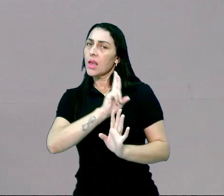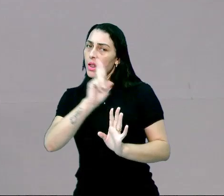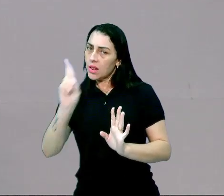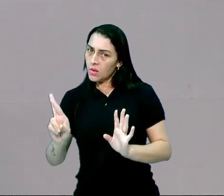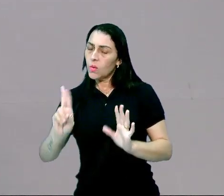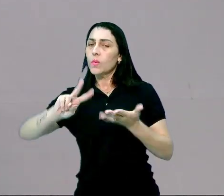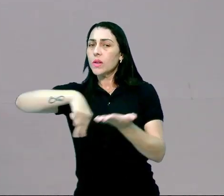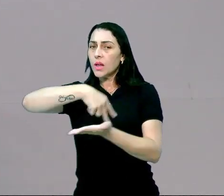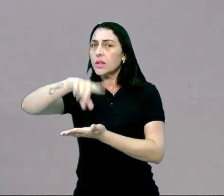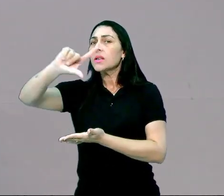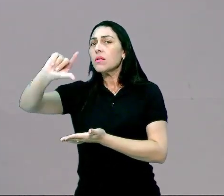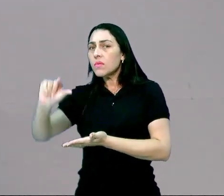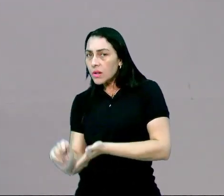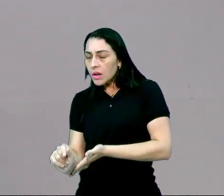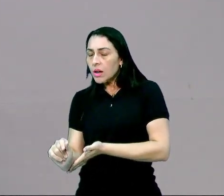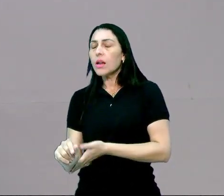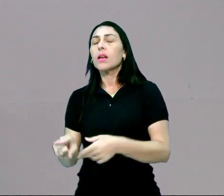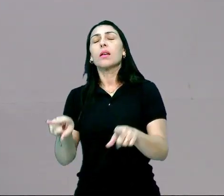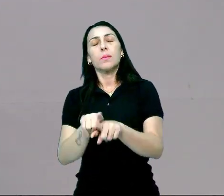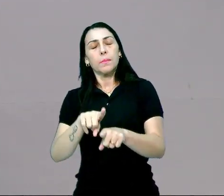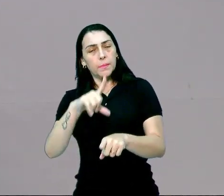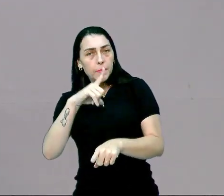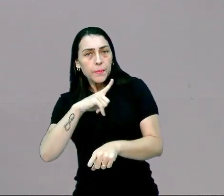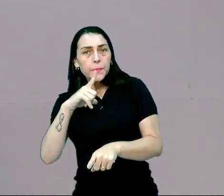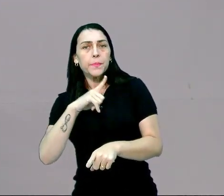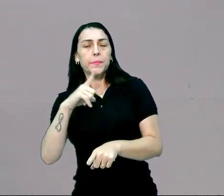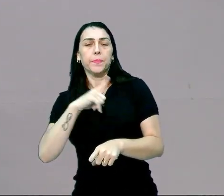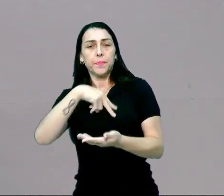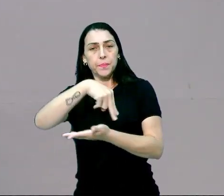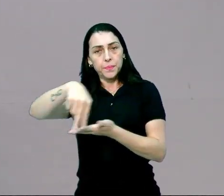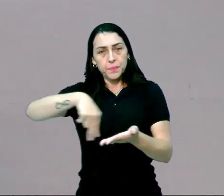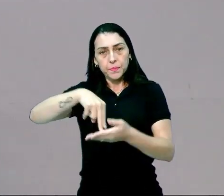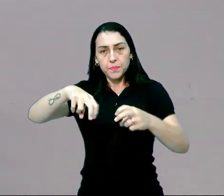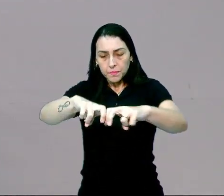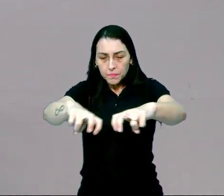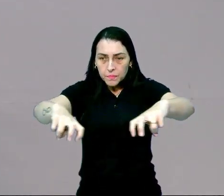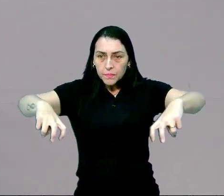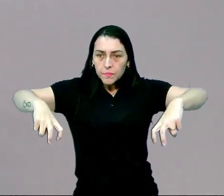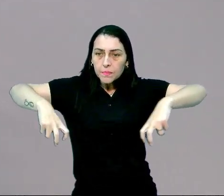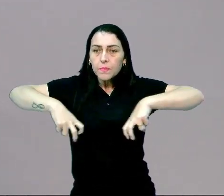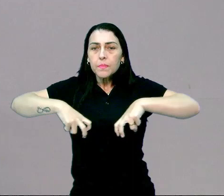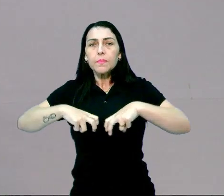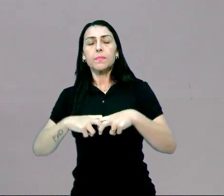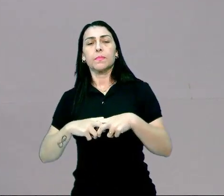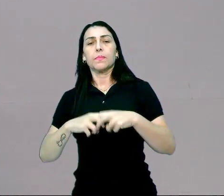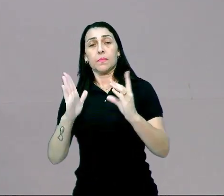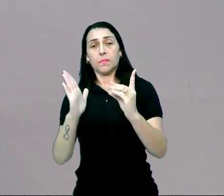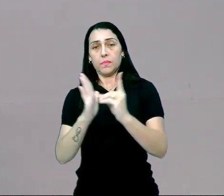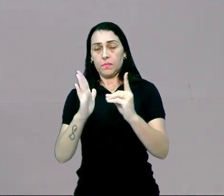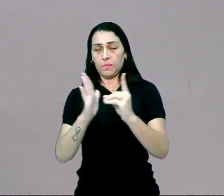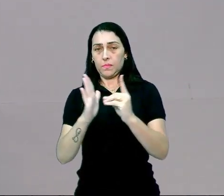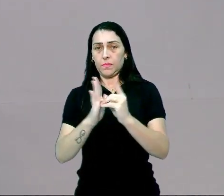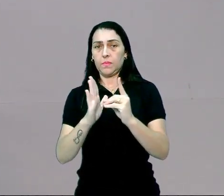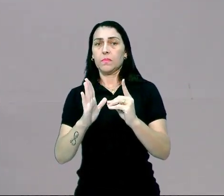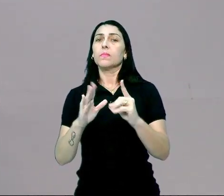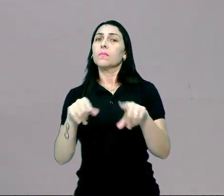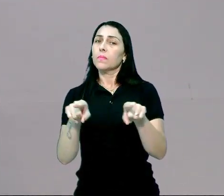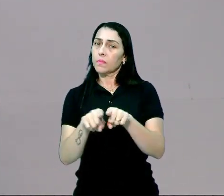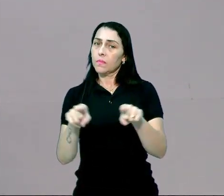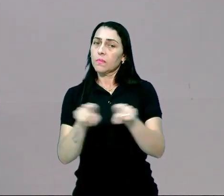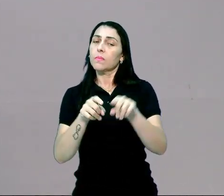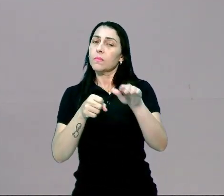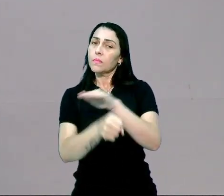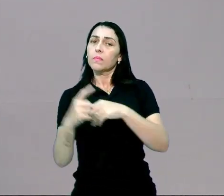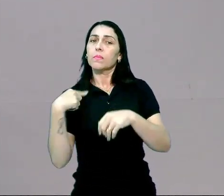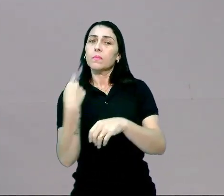religioso nas danças africanas, a gente tem as danças de roda das tribos indígenas, que isso está inserido